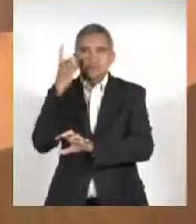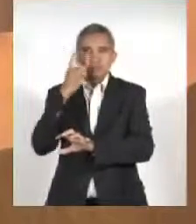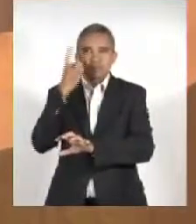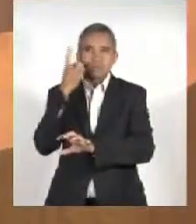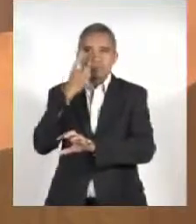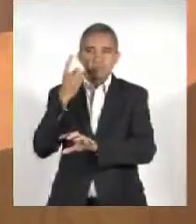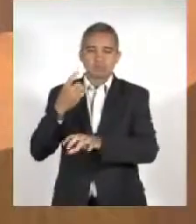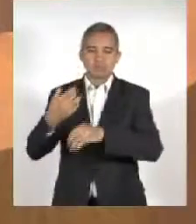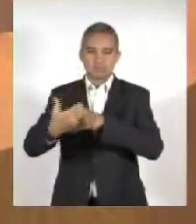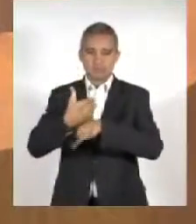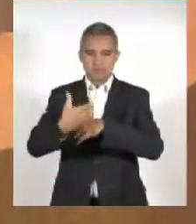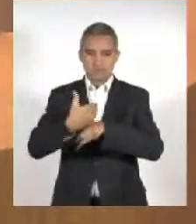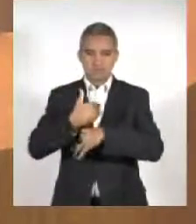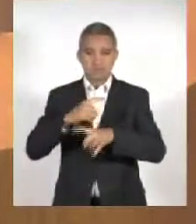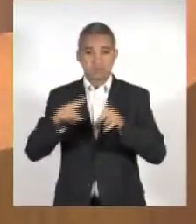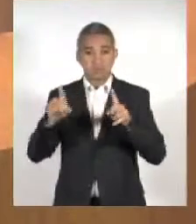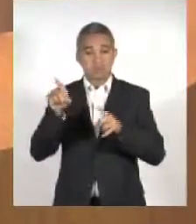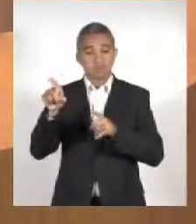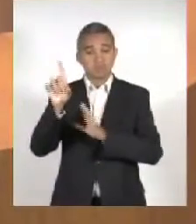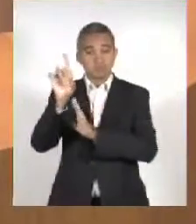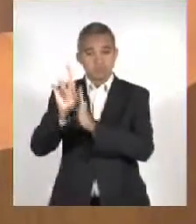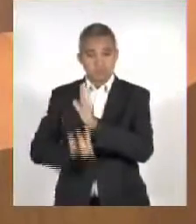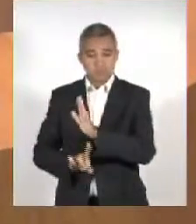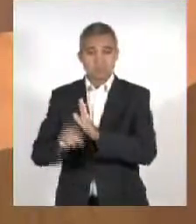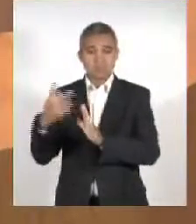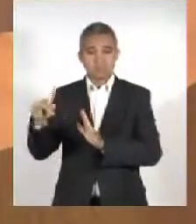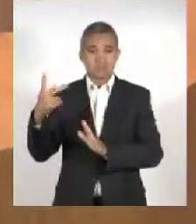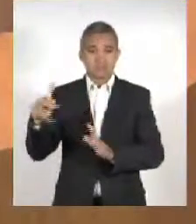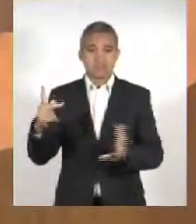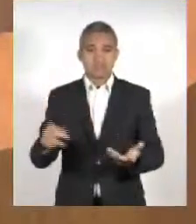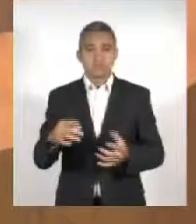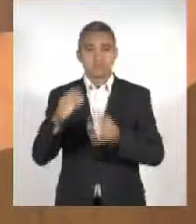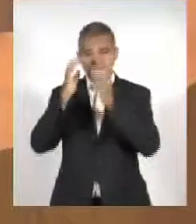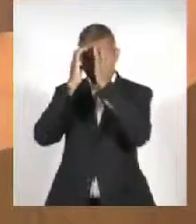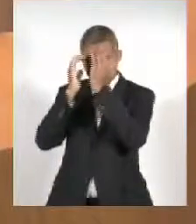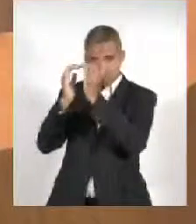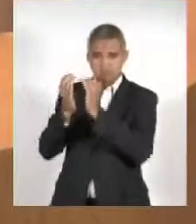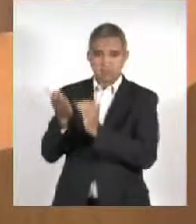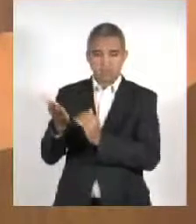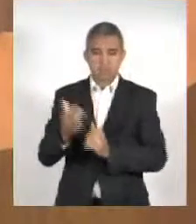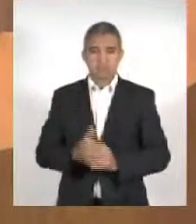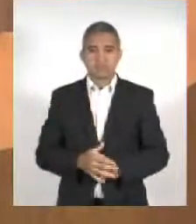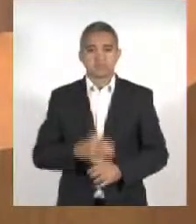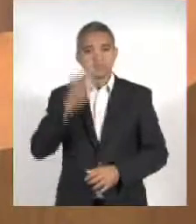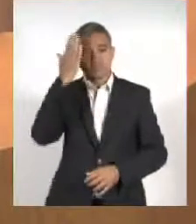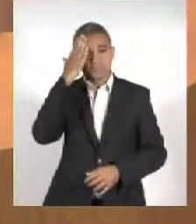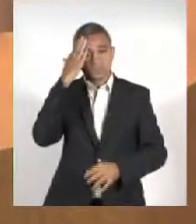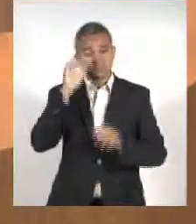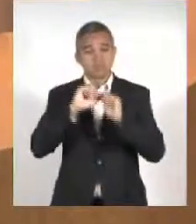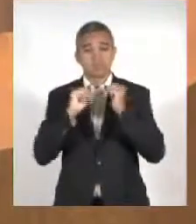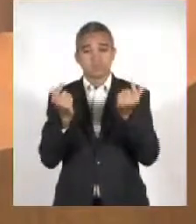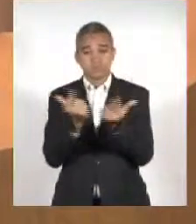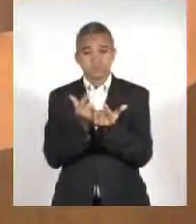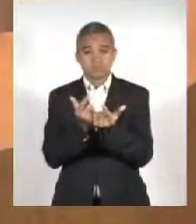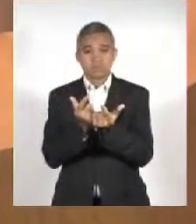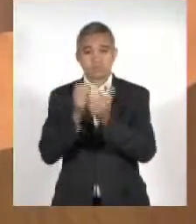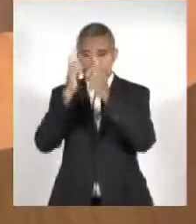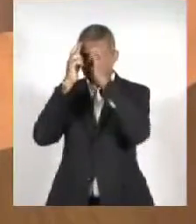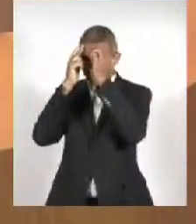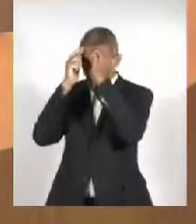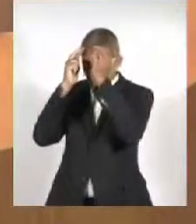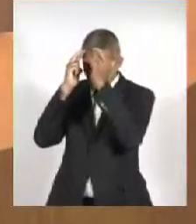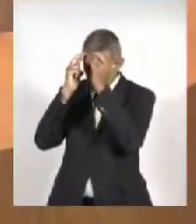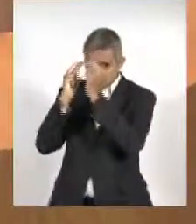eles é muito mais do que isso. Para eles é um respeito, é saber que a Casa do Povo, saber que a Assembleia Legislativa tem